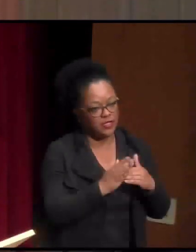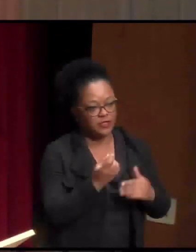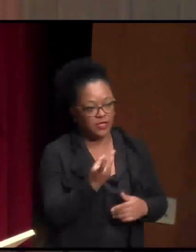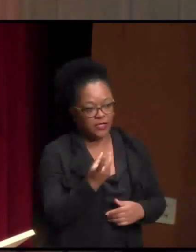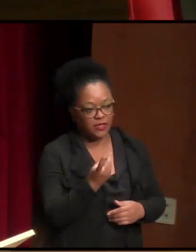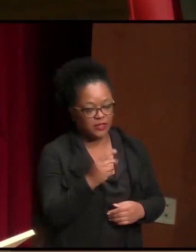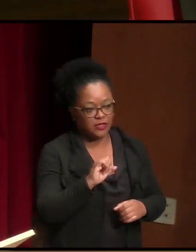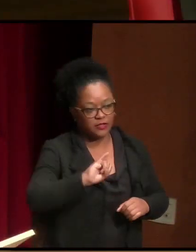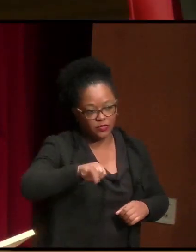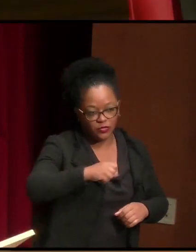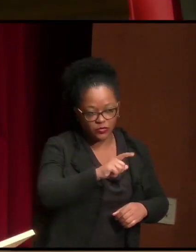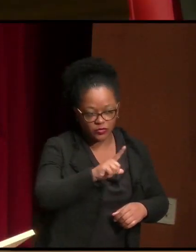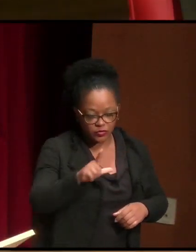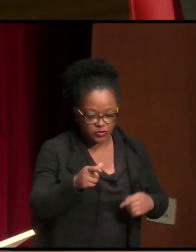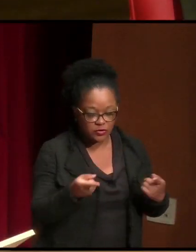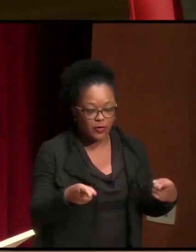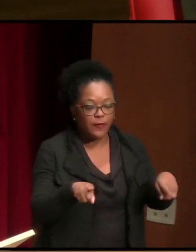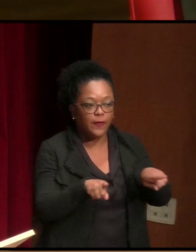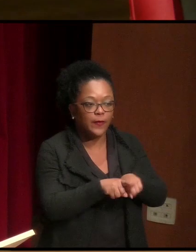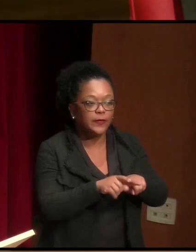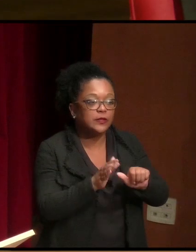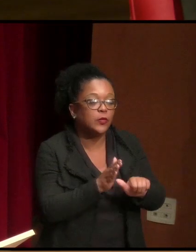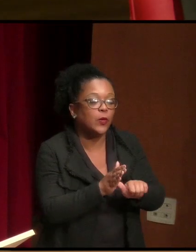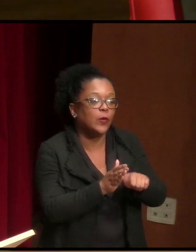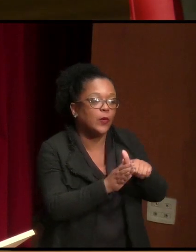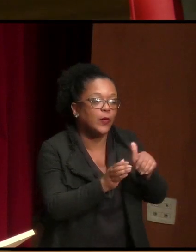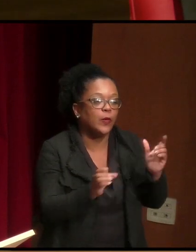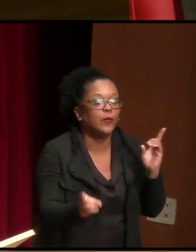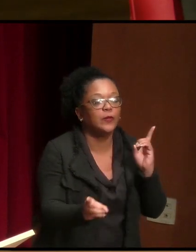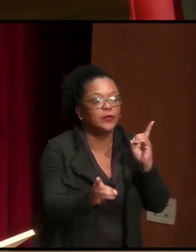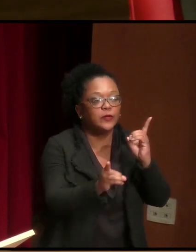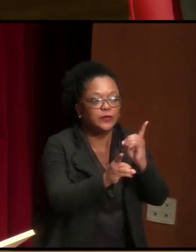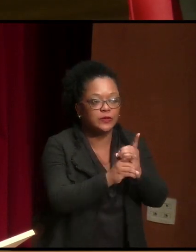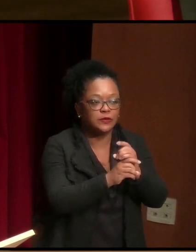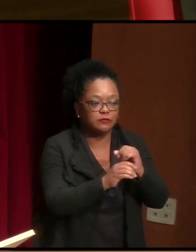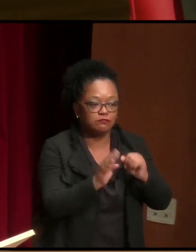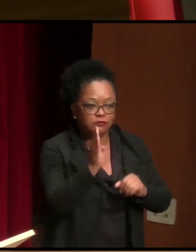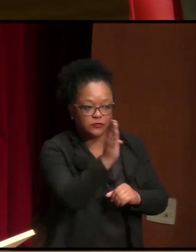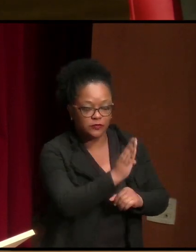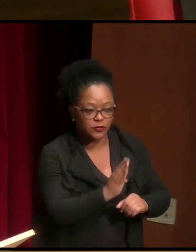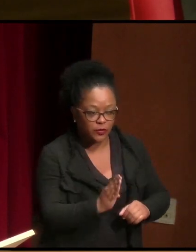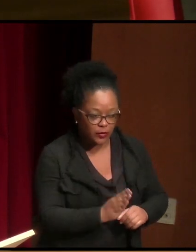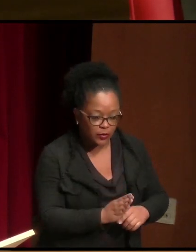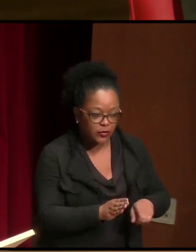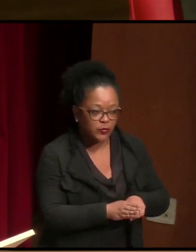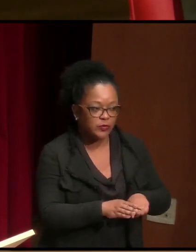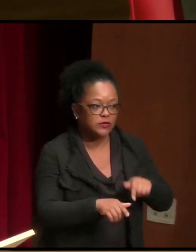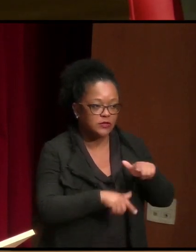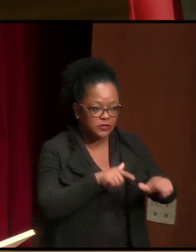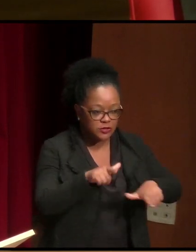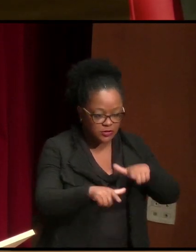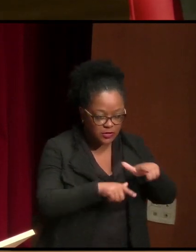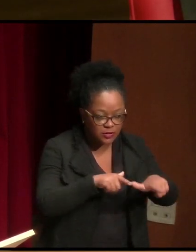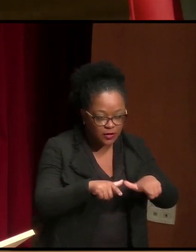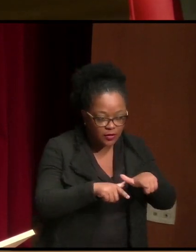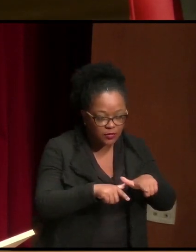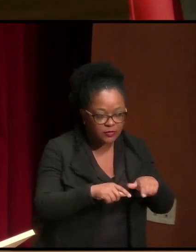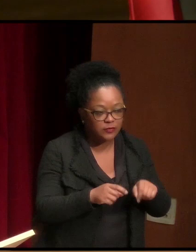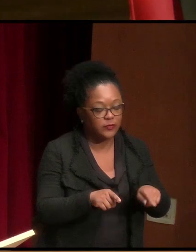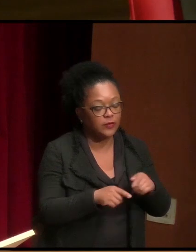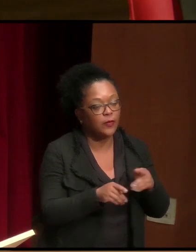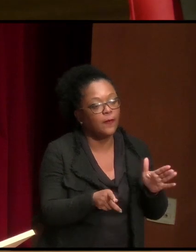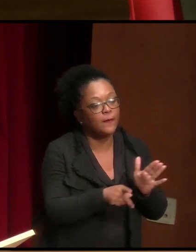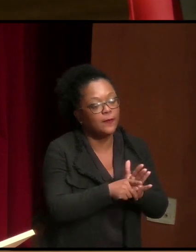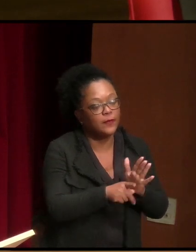é parceira da organização do primeiro encontro nacional de empregabilidade e geração de renda para pessoas cegas e com baixa visão no